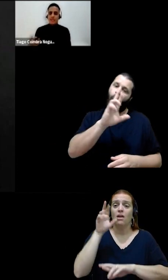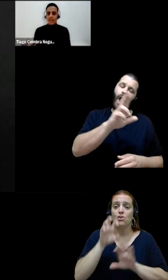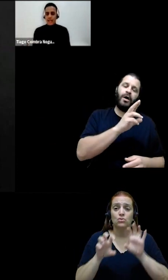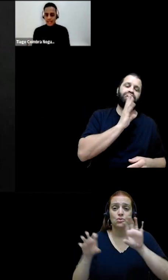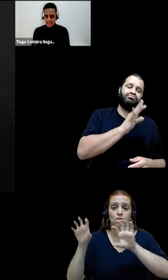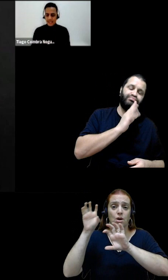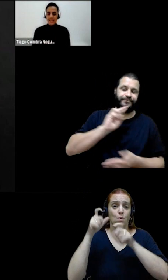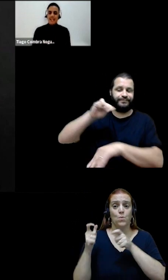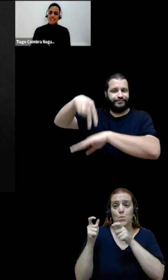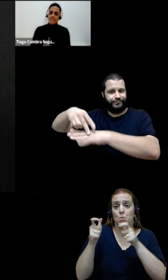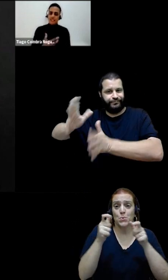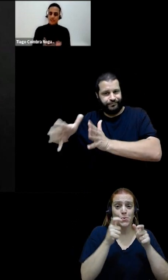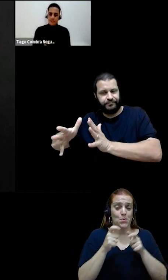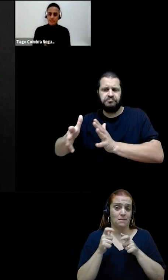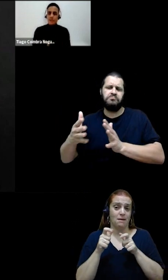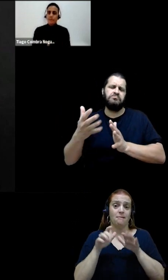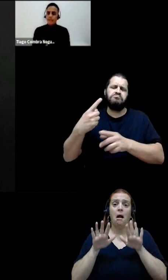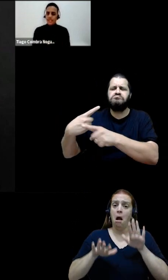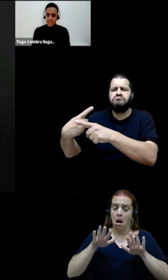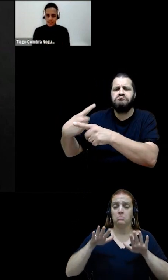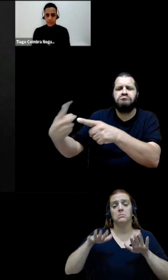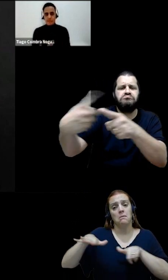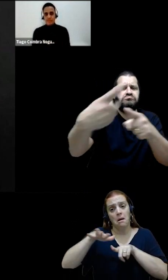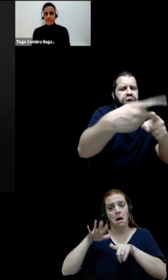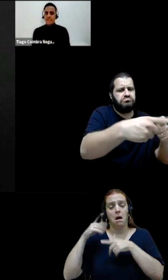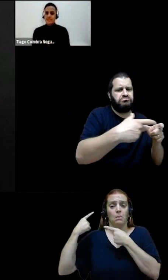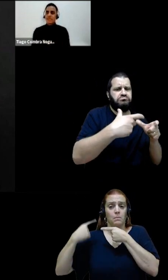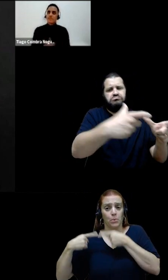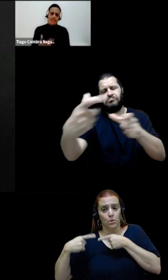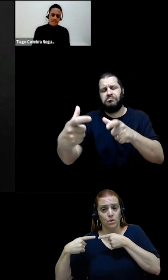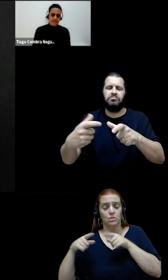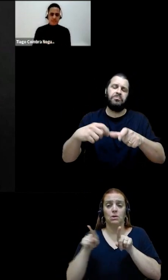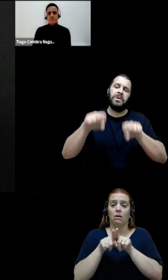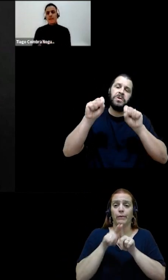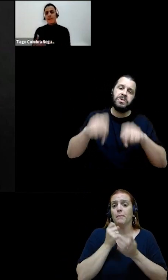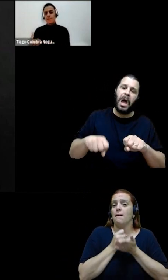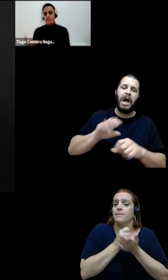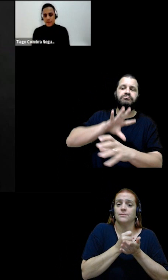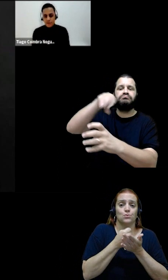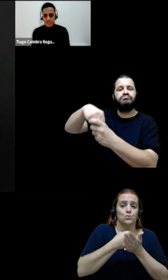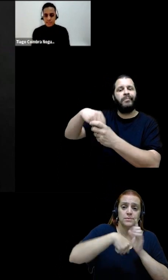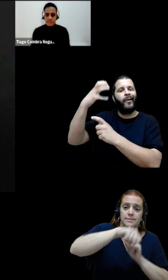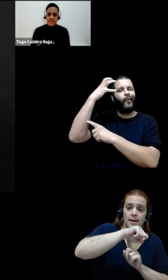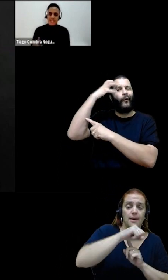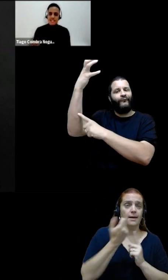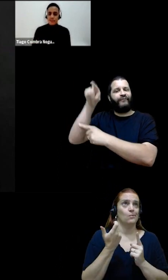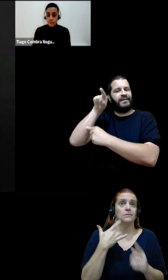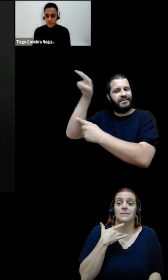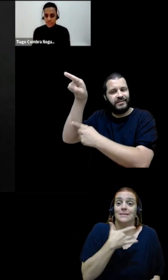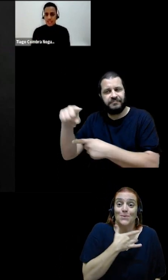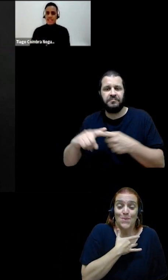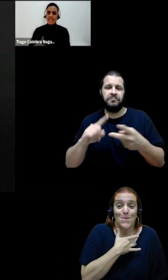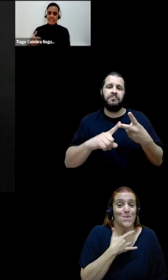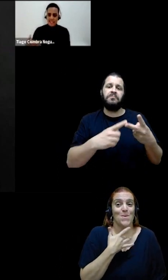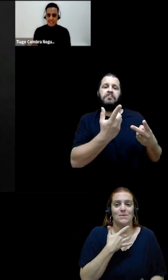regionais, locais, né, tanto de teor política, como conferências municipais de ciência social, conferências municipais de